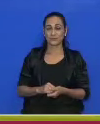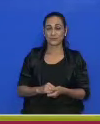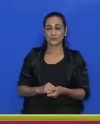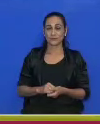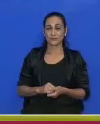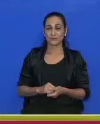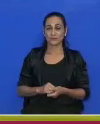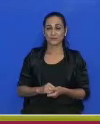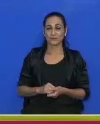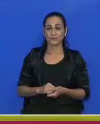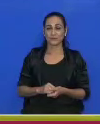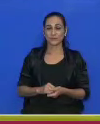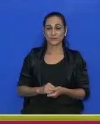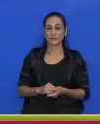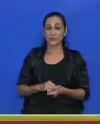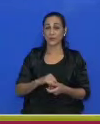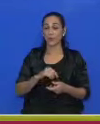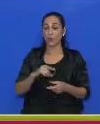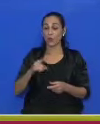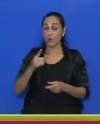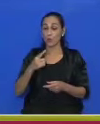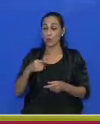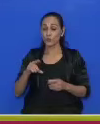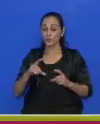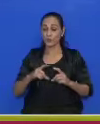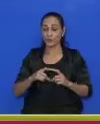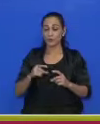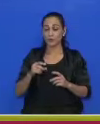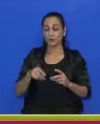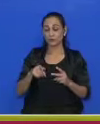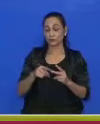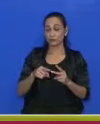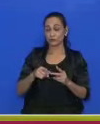bola do nosso segundo prêmio principal.